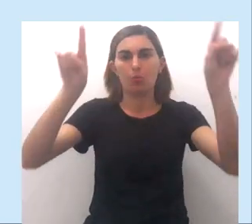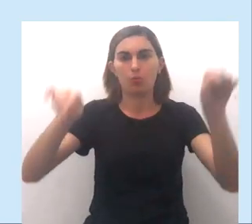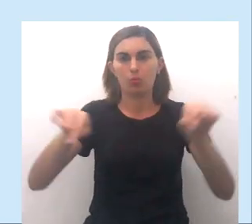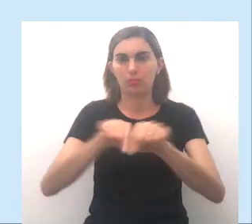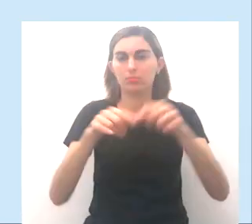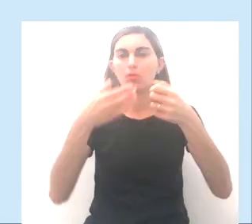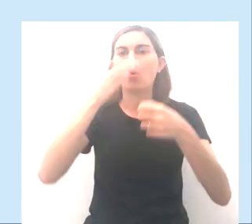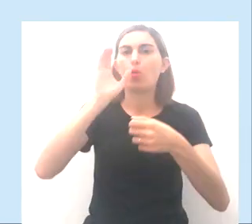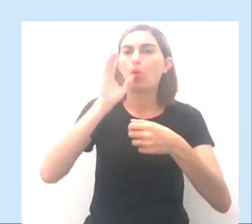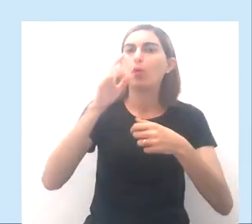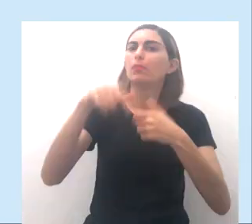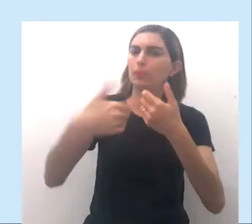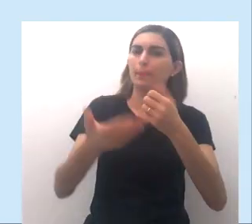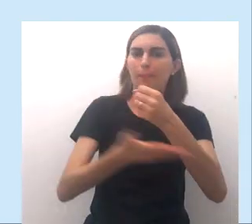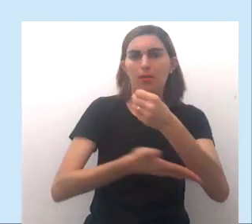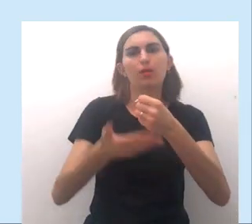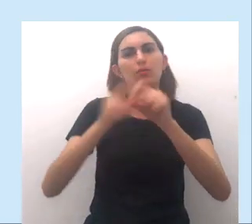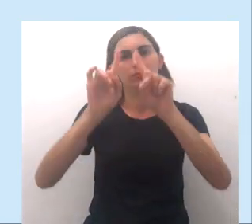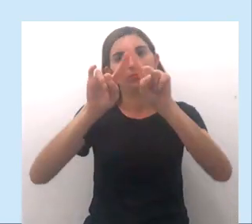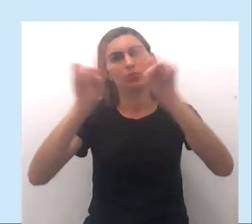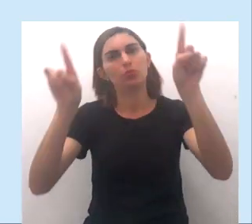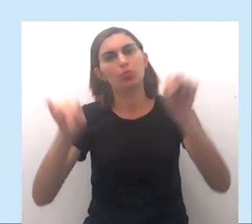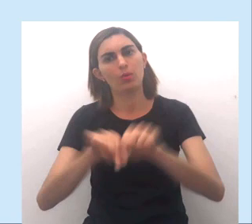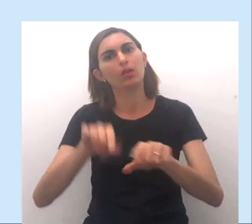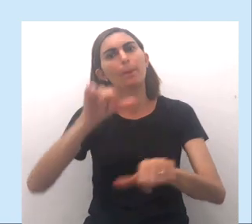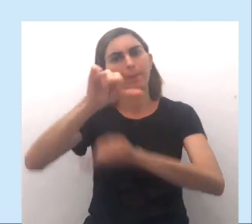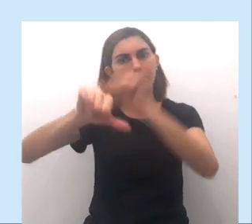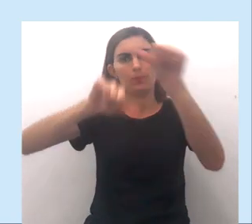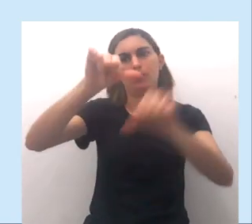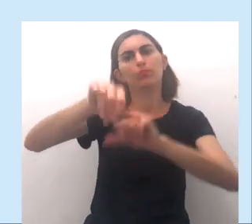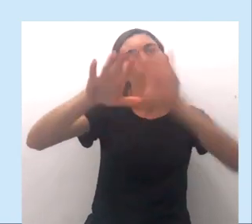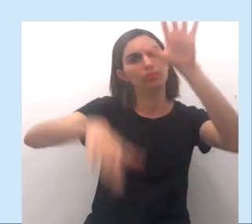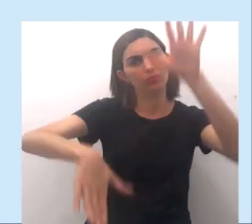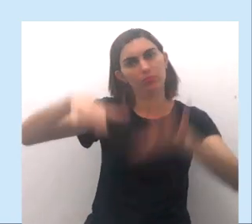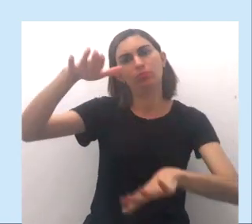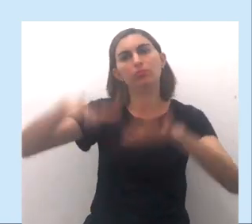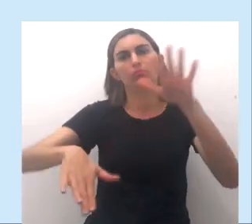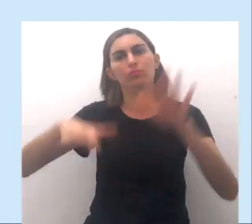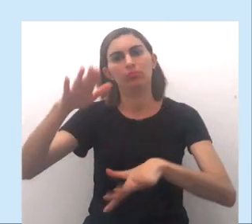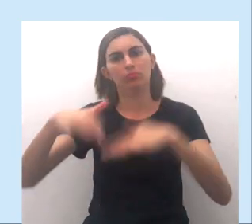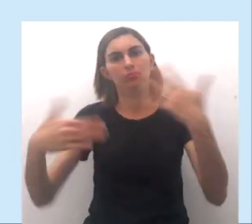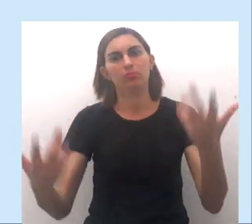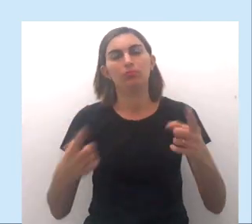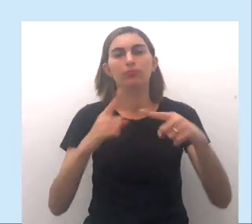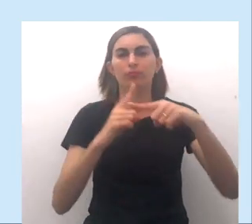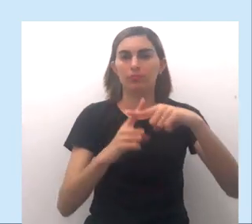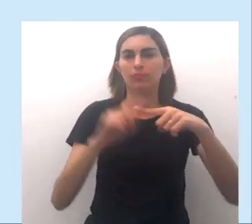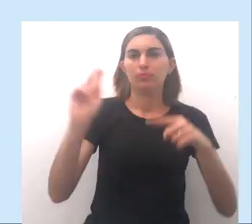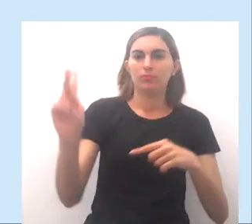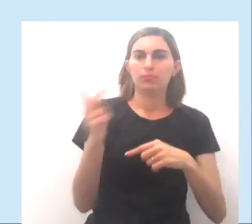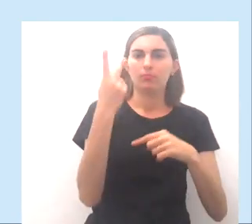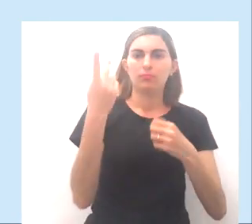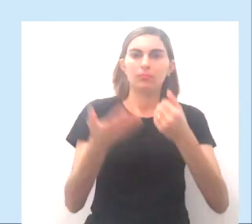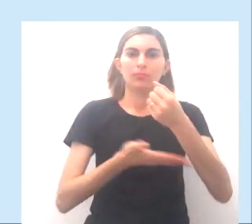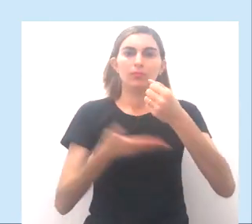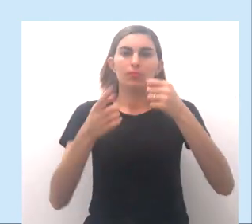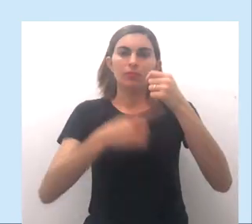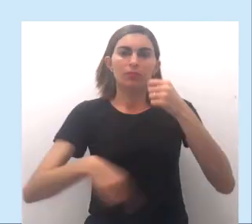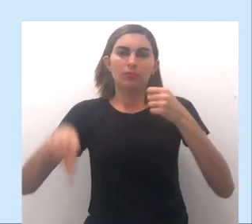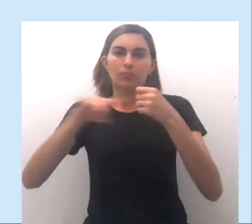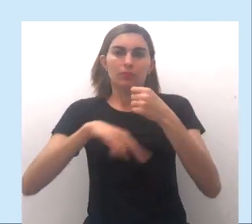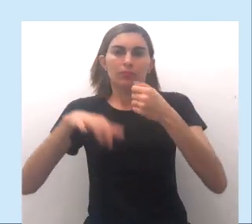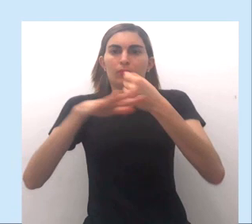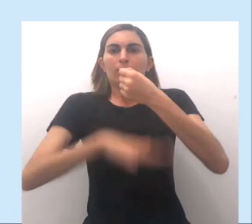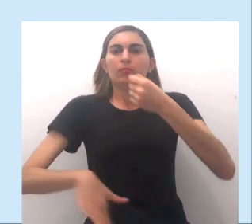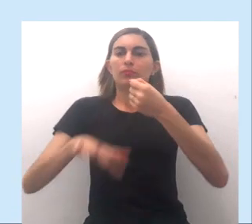Então a base é um quadrado. Vai mudar. Então você vê a área da base vezes a altura. Se a base for um círculo, a área do